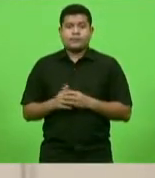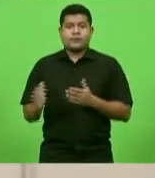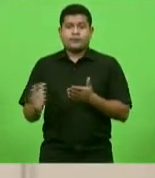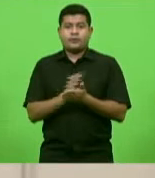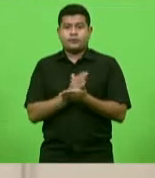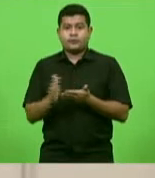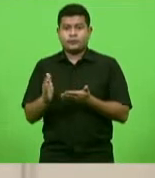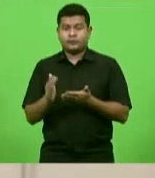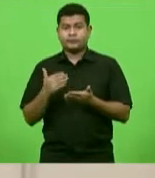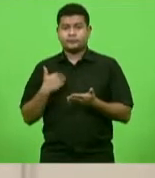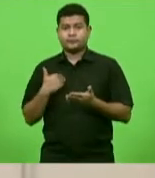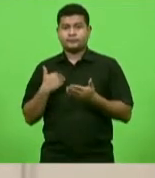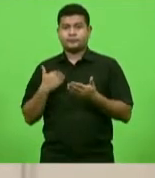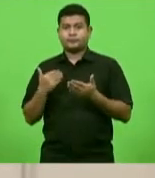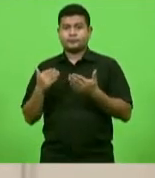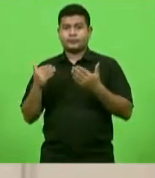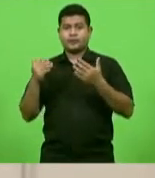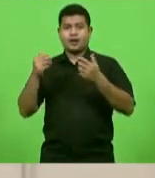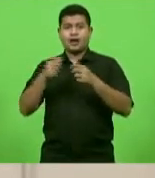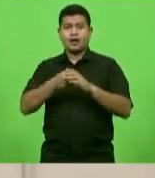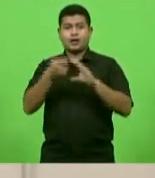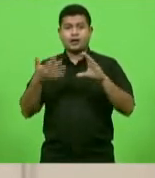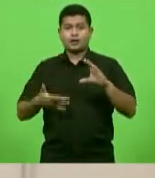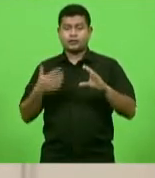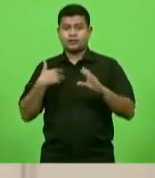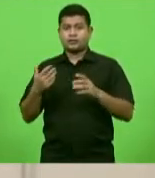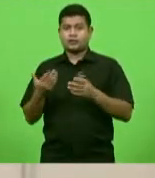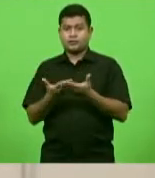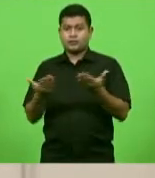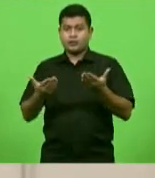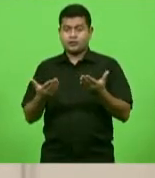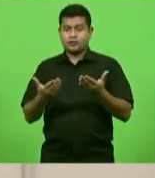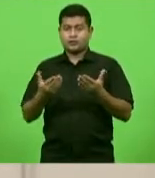Alguns aspectos sobre o conteúdo desse projeto de lei